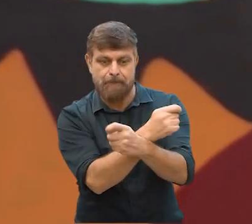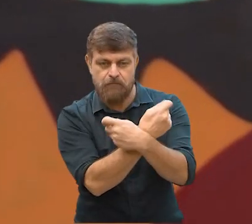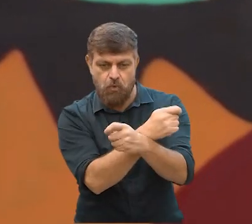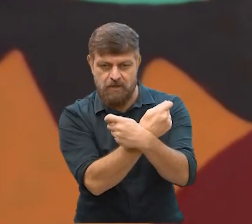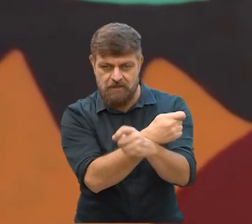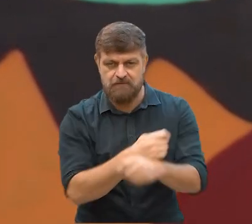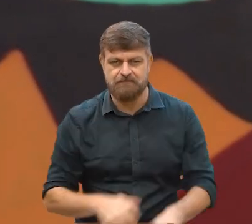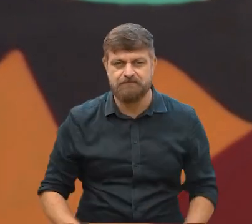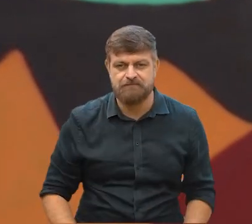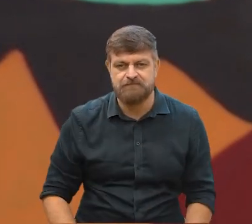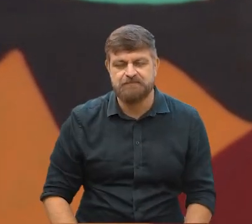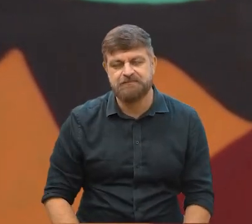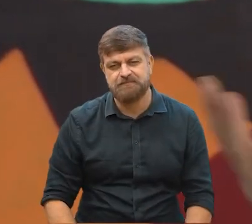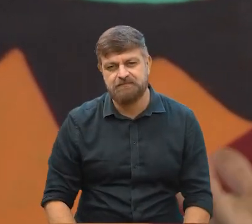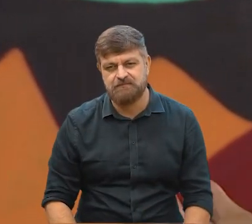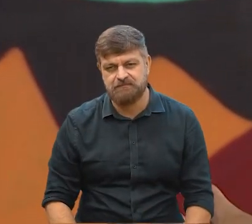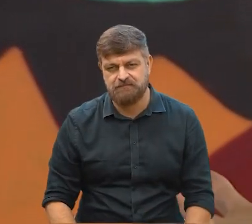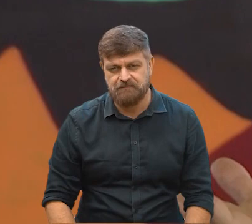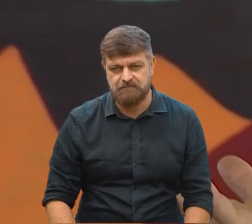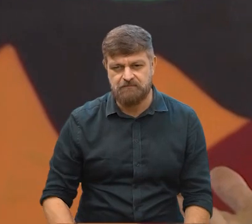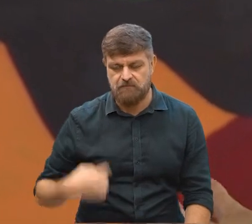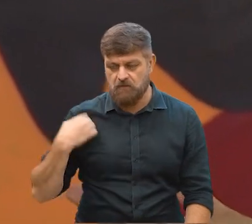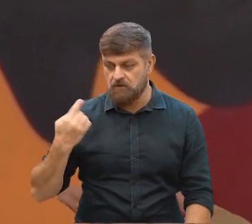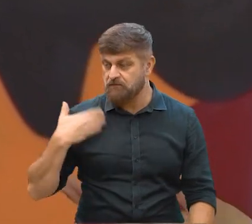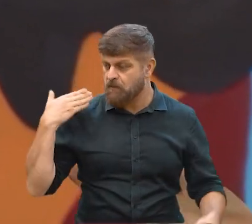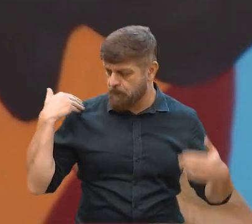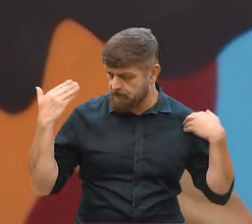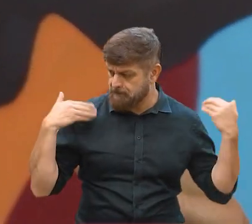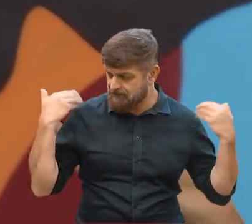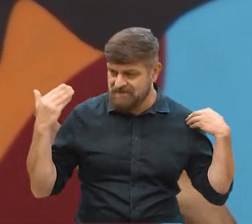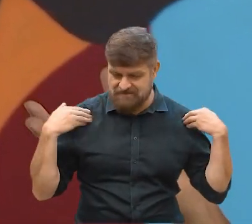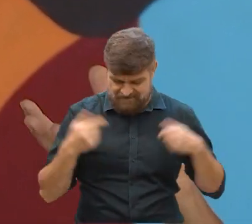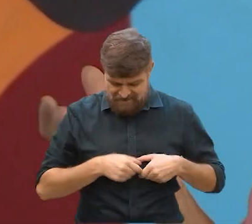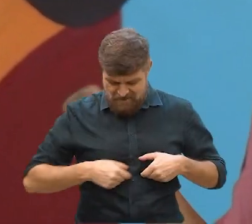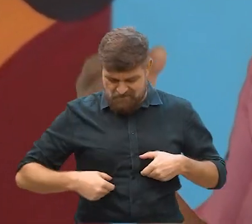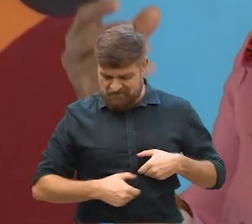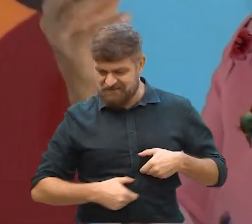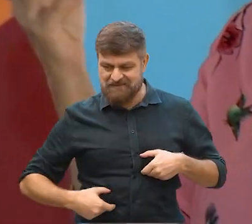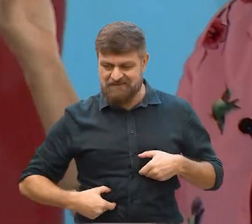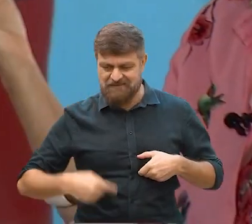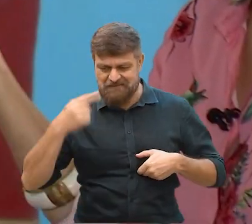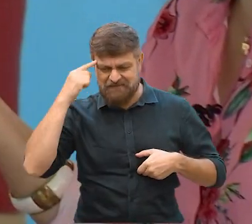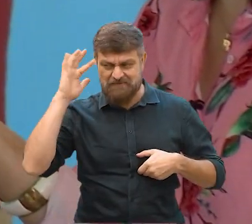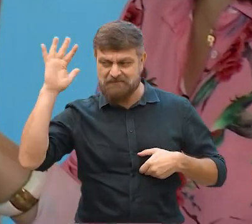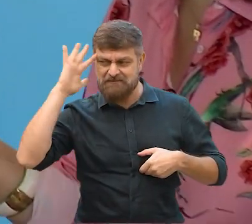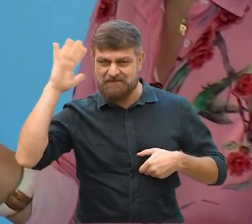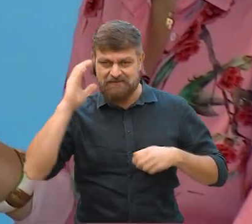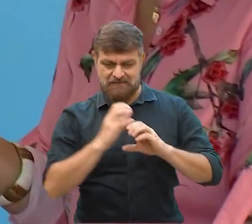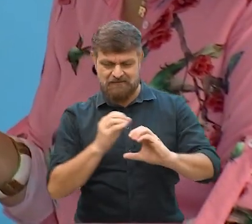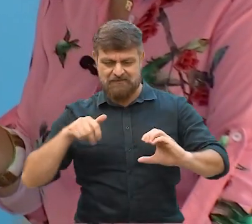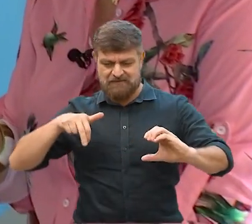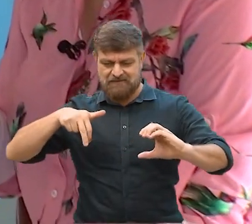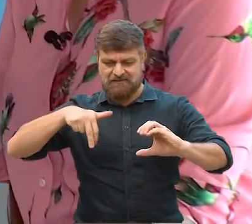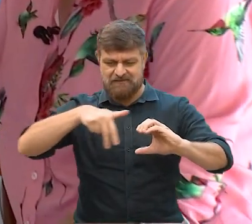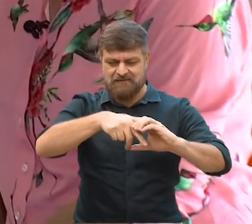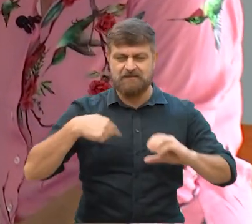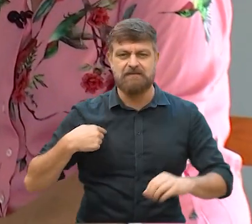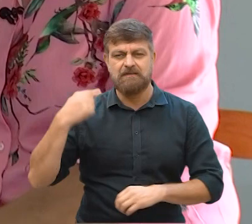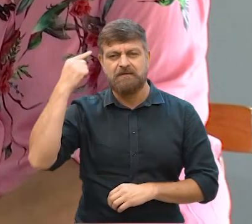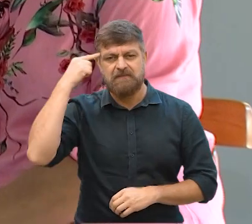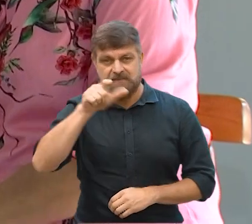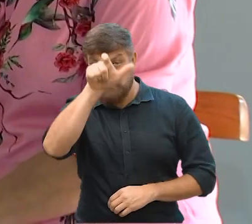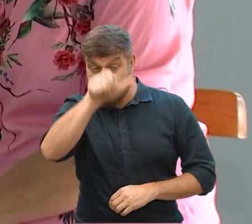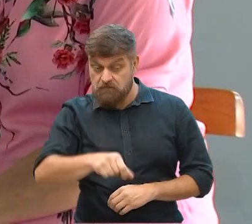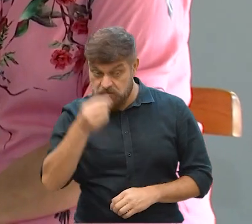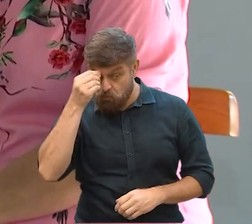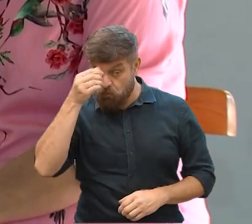também. Bom, nós fizemos um passeio por dentro do intestino, pensando nessa sua especialidade, pensando em